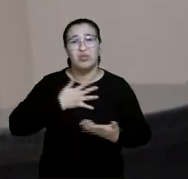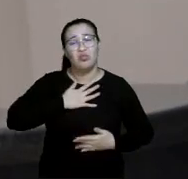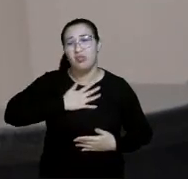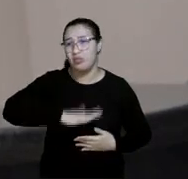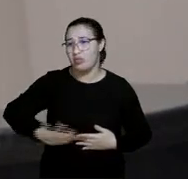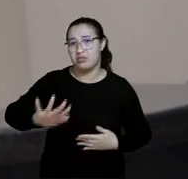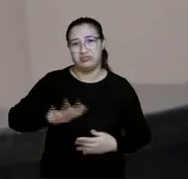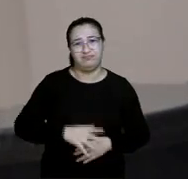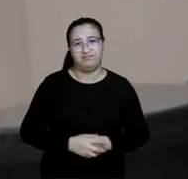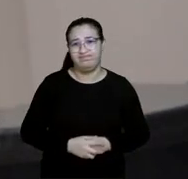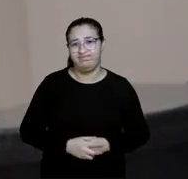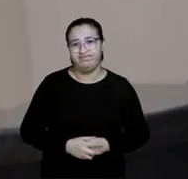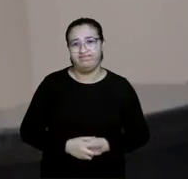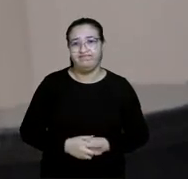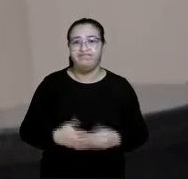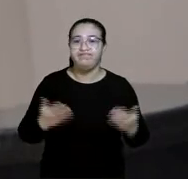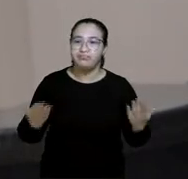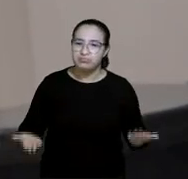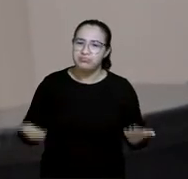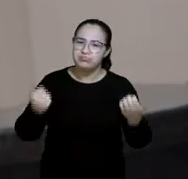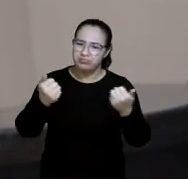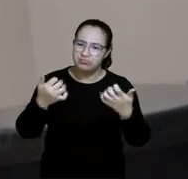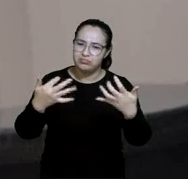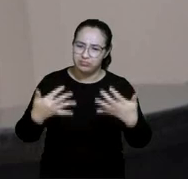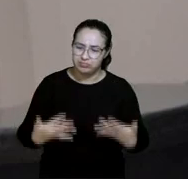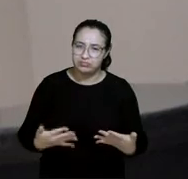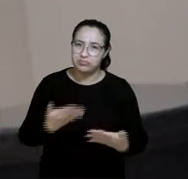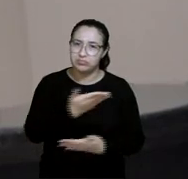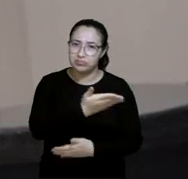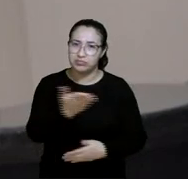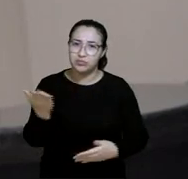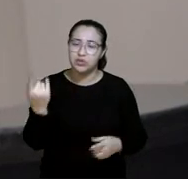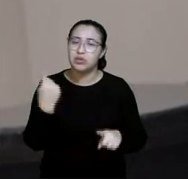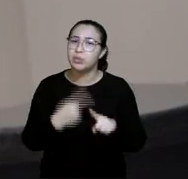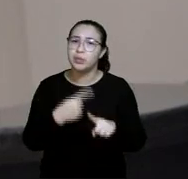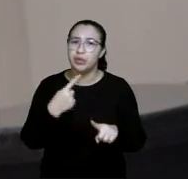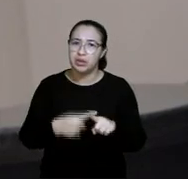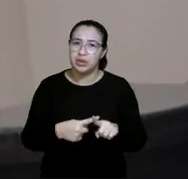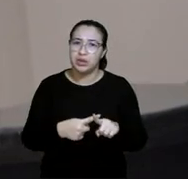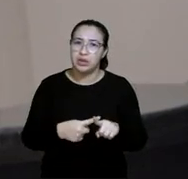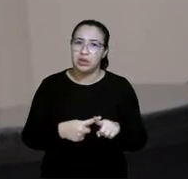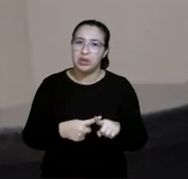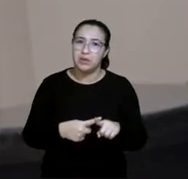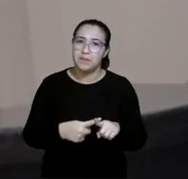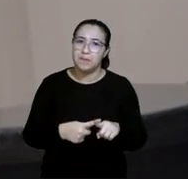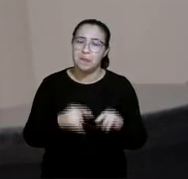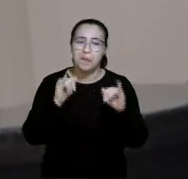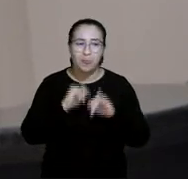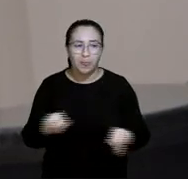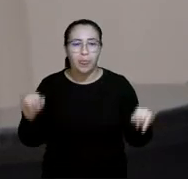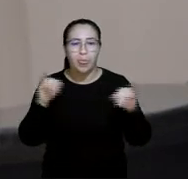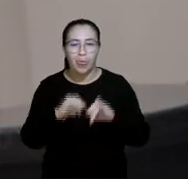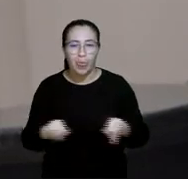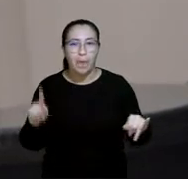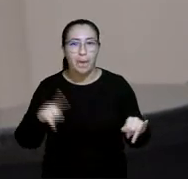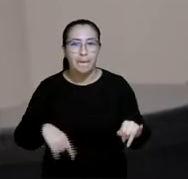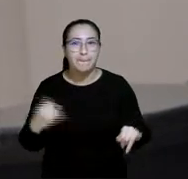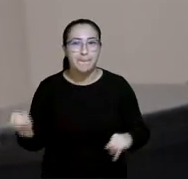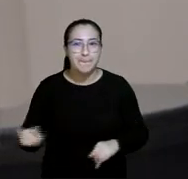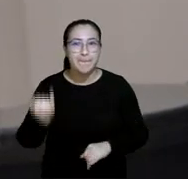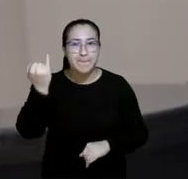E eu quero aqui fazer esse destaque para dizer o quanto esta campanha é importante. E